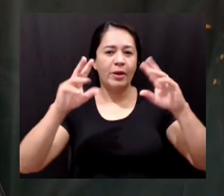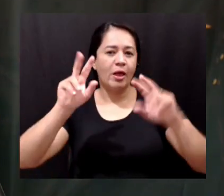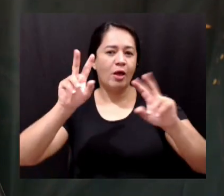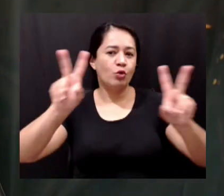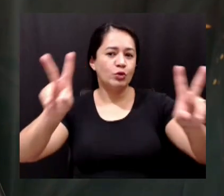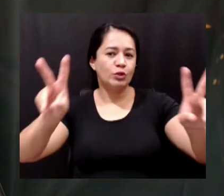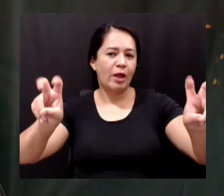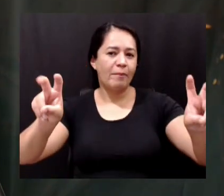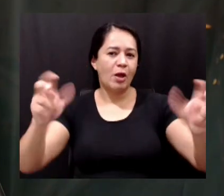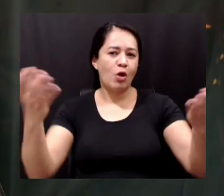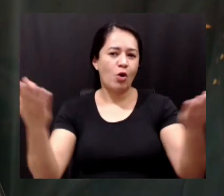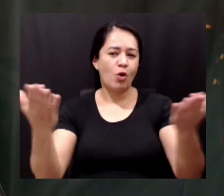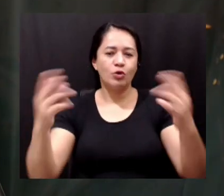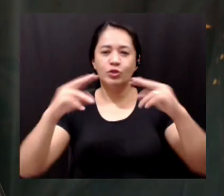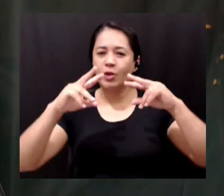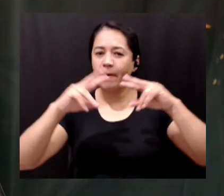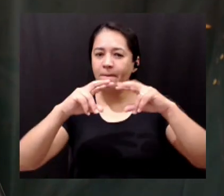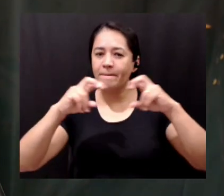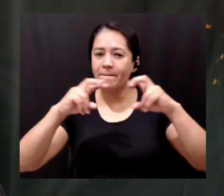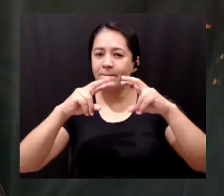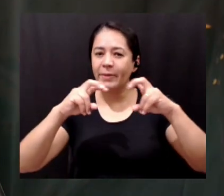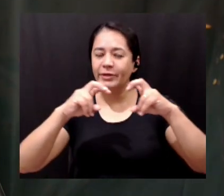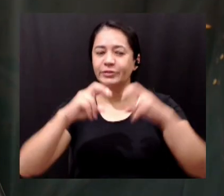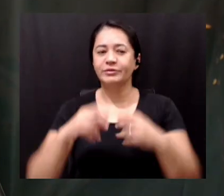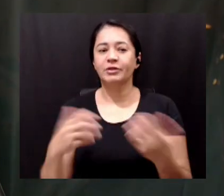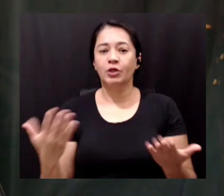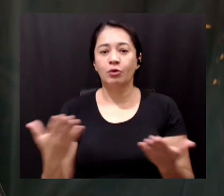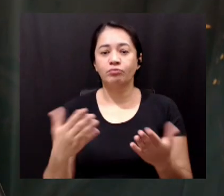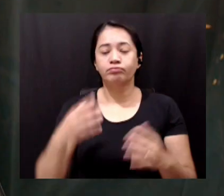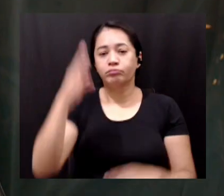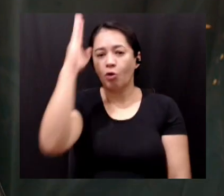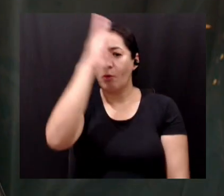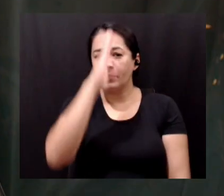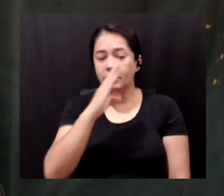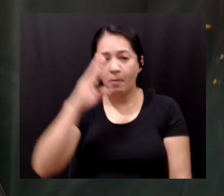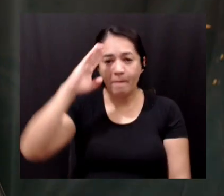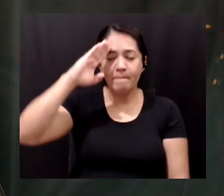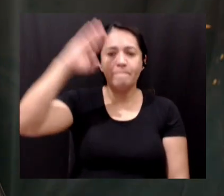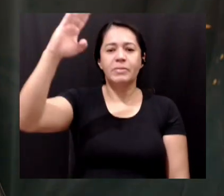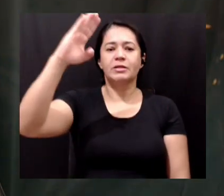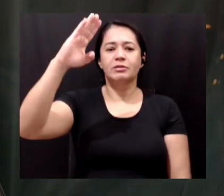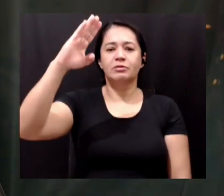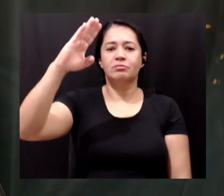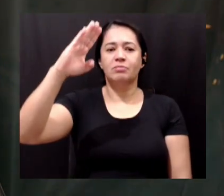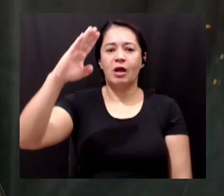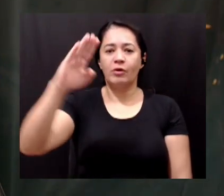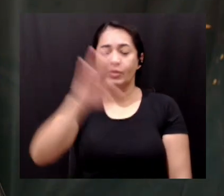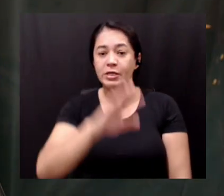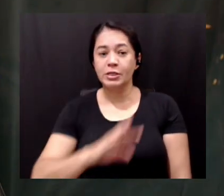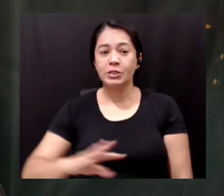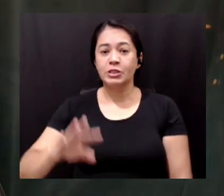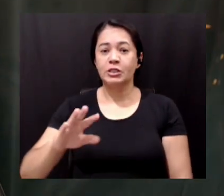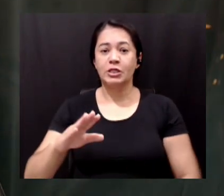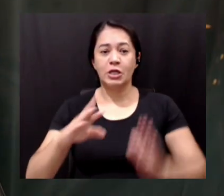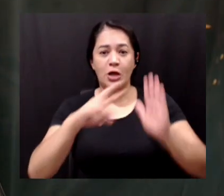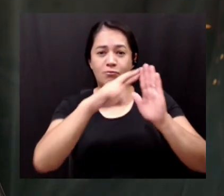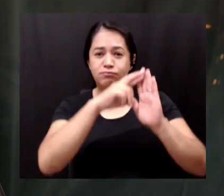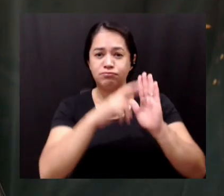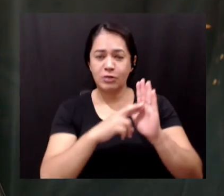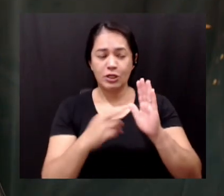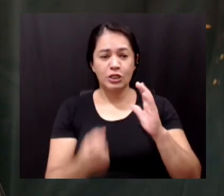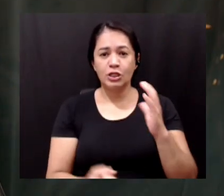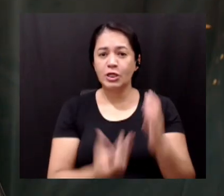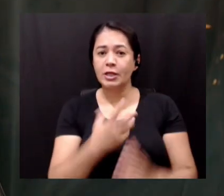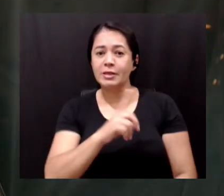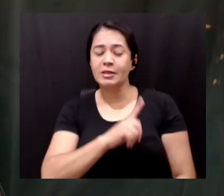online. Bom, o Brasil se tornou um dos principais mercados em registro de casas de apostas em 2024, segundo